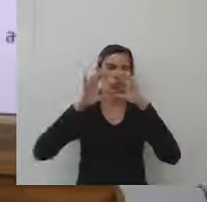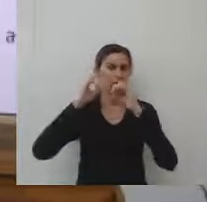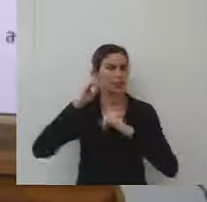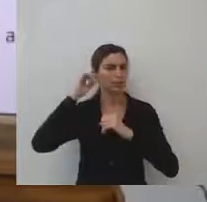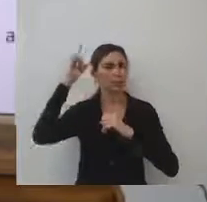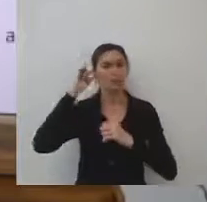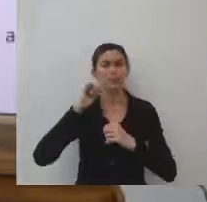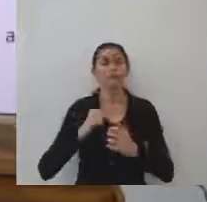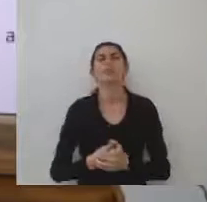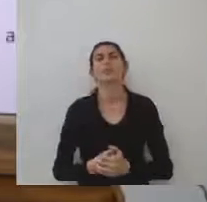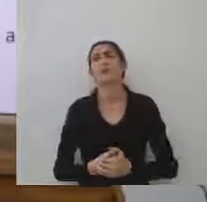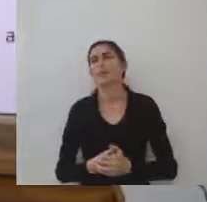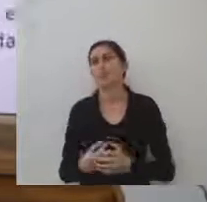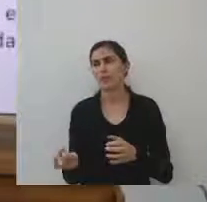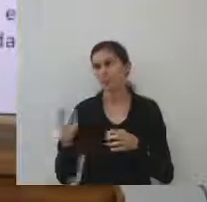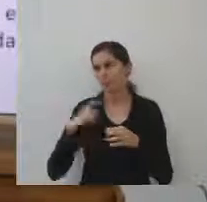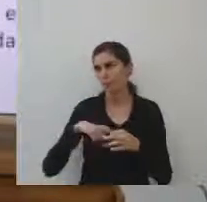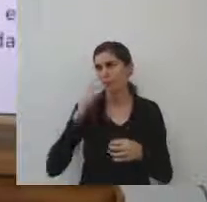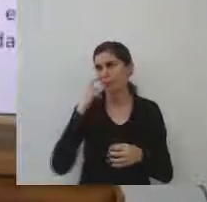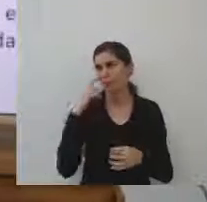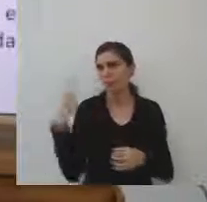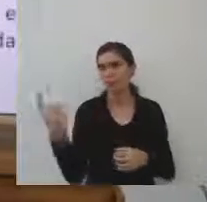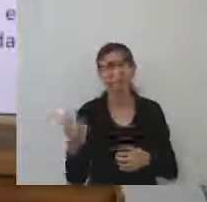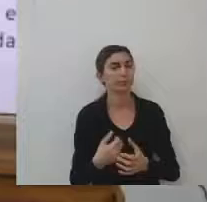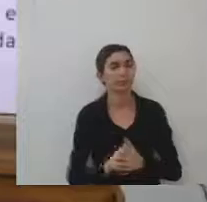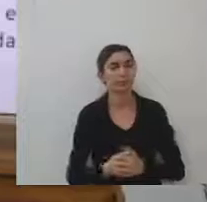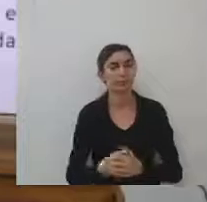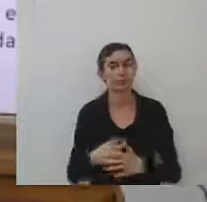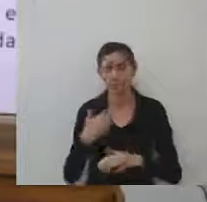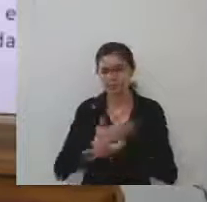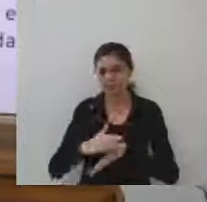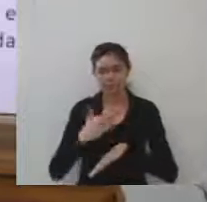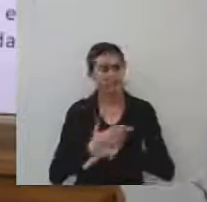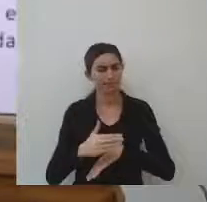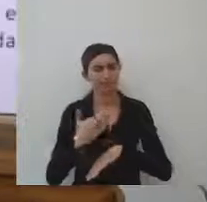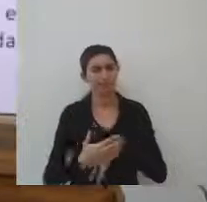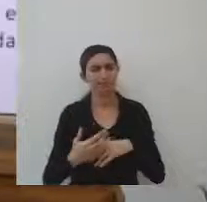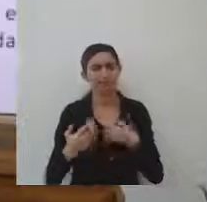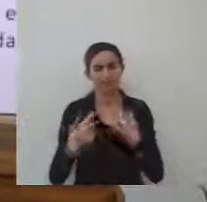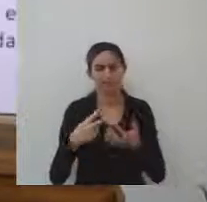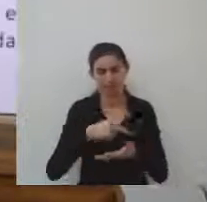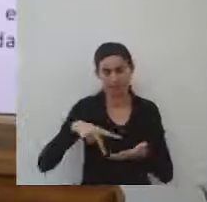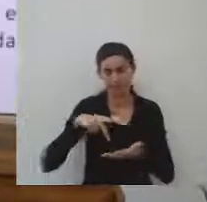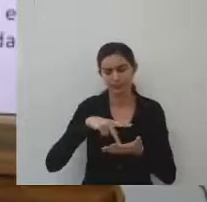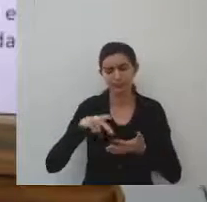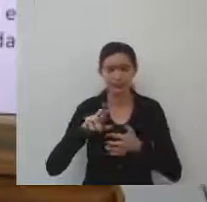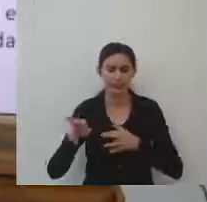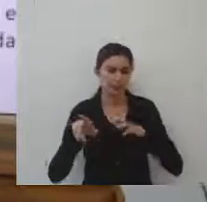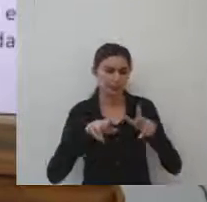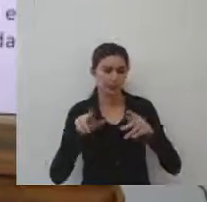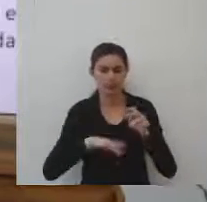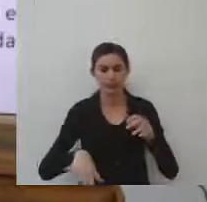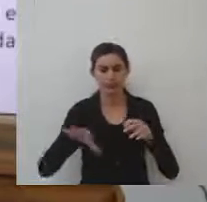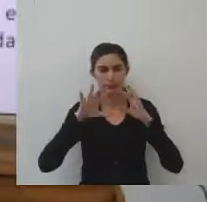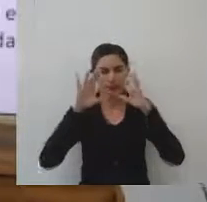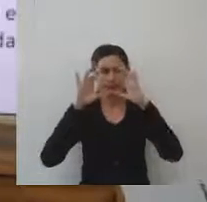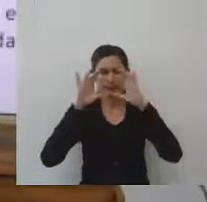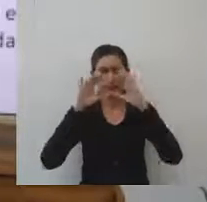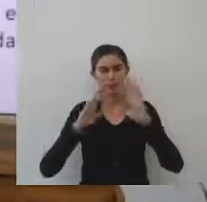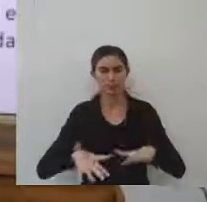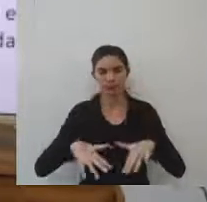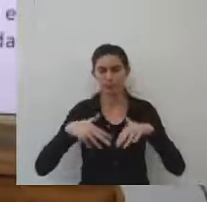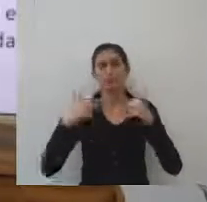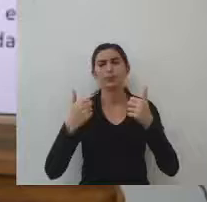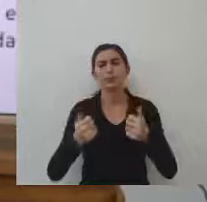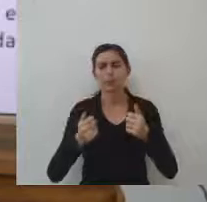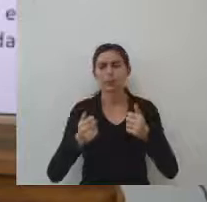neurônios. Deixa eu voltar aqui. A prática da dança ativa diferentes áreas do cérebro, melhorando